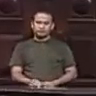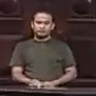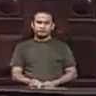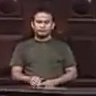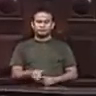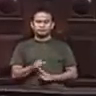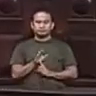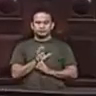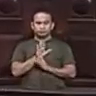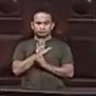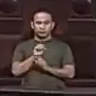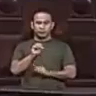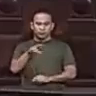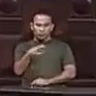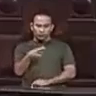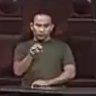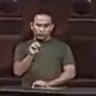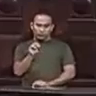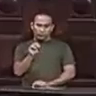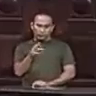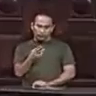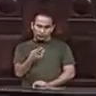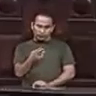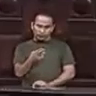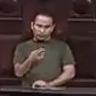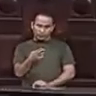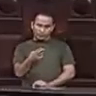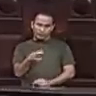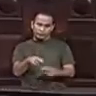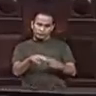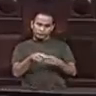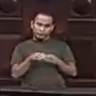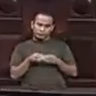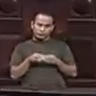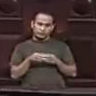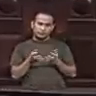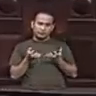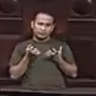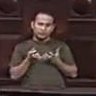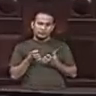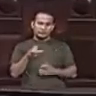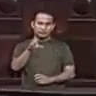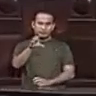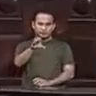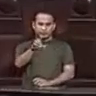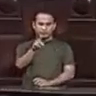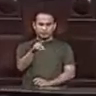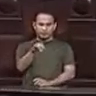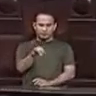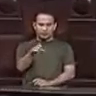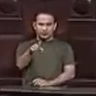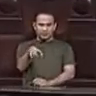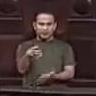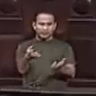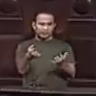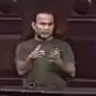exceto ou em caso de requerimento. CPI é requerimento, presidente, não dá para forçar essa